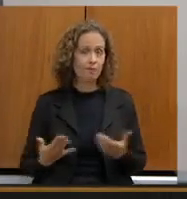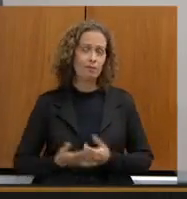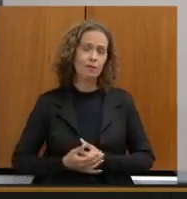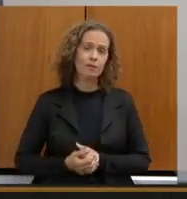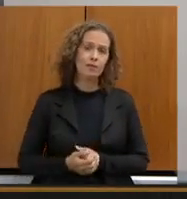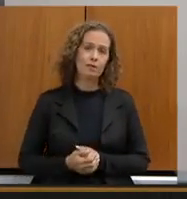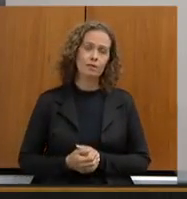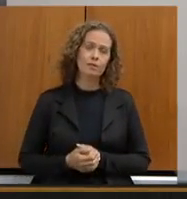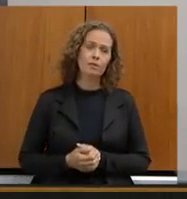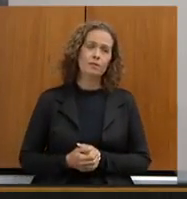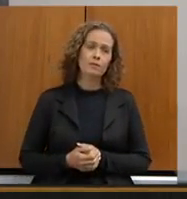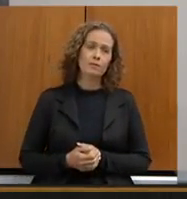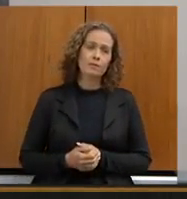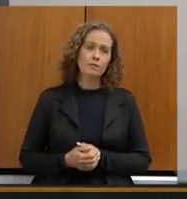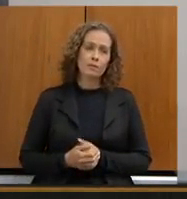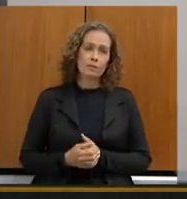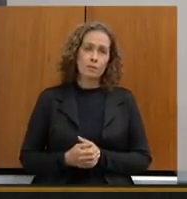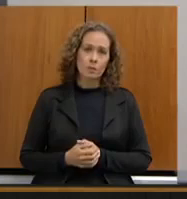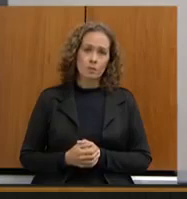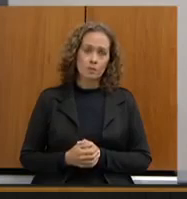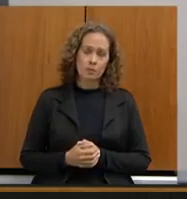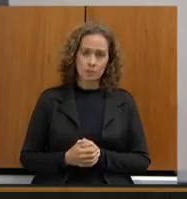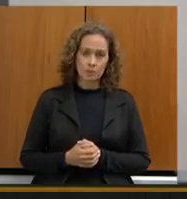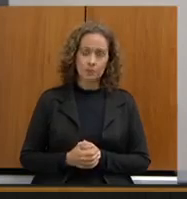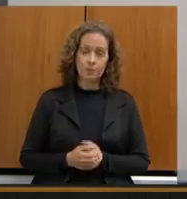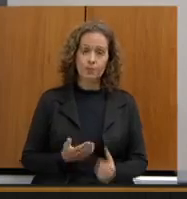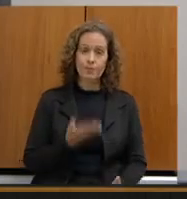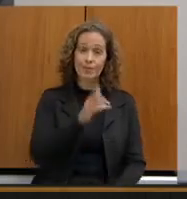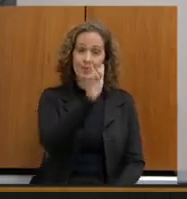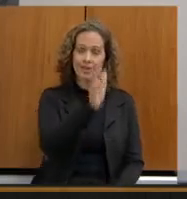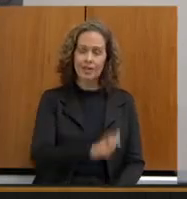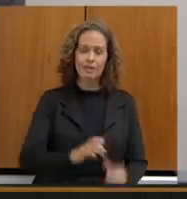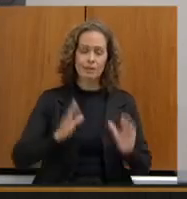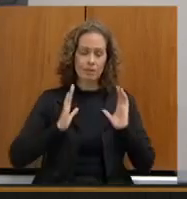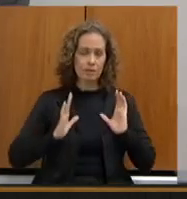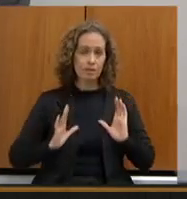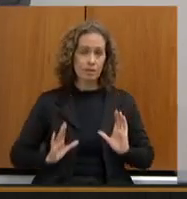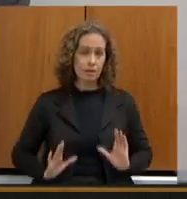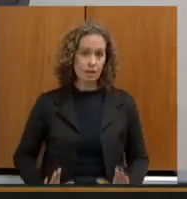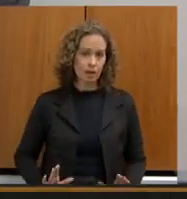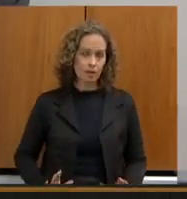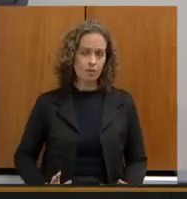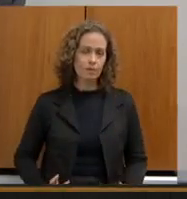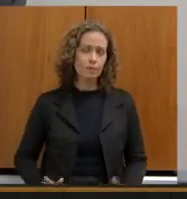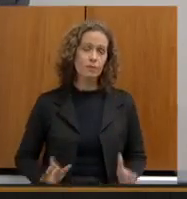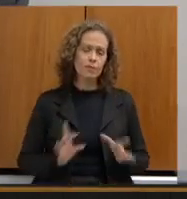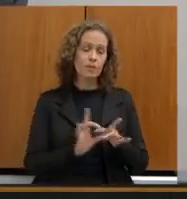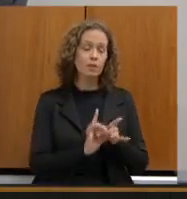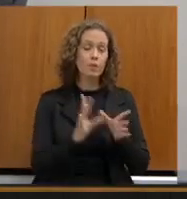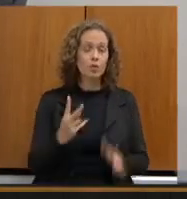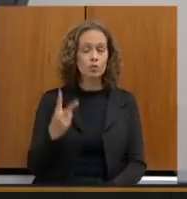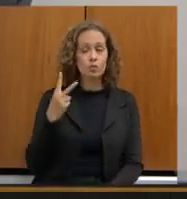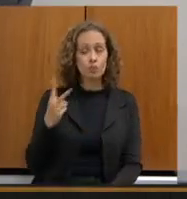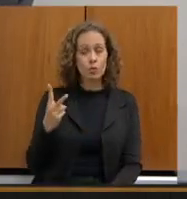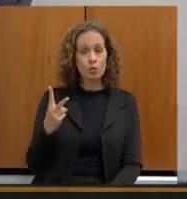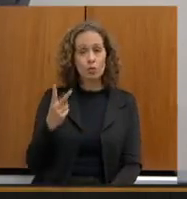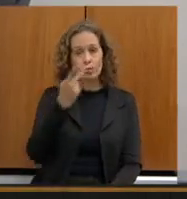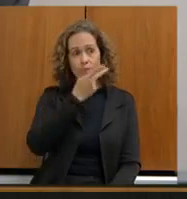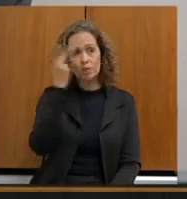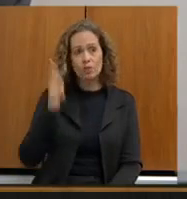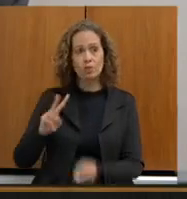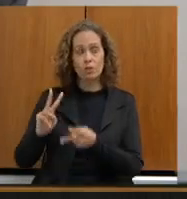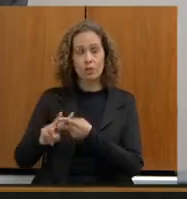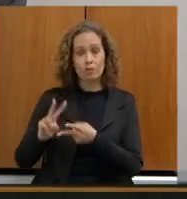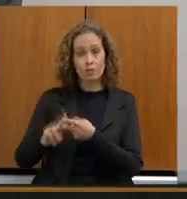isto é e esse cidadão liberou dois presos da Tati por